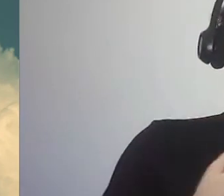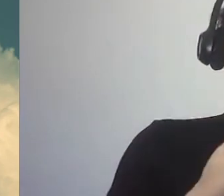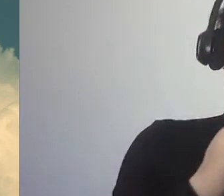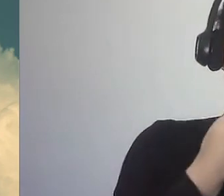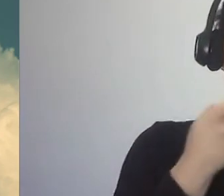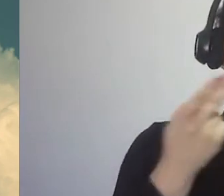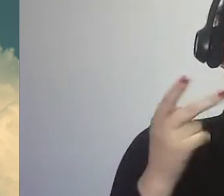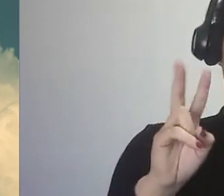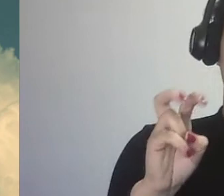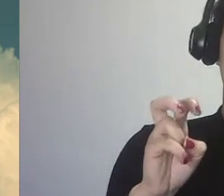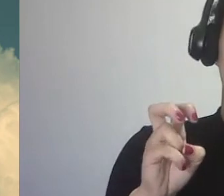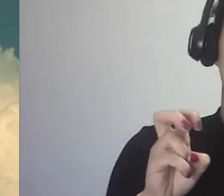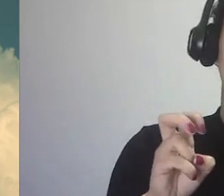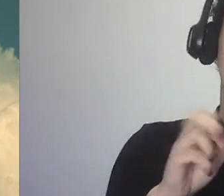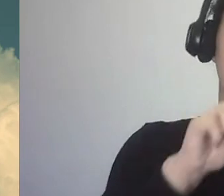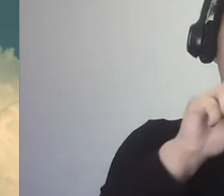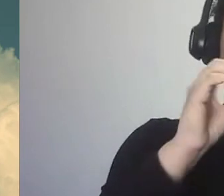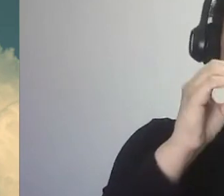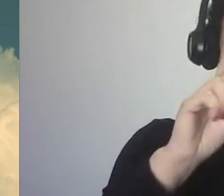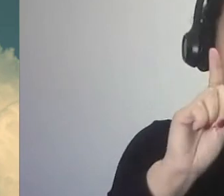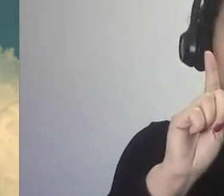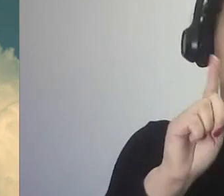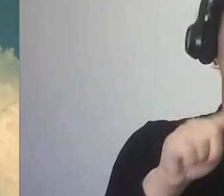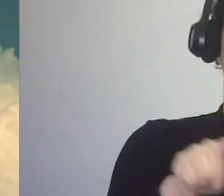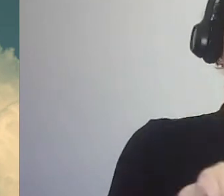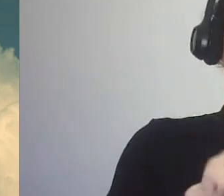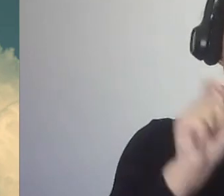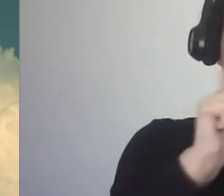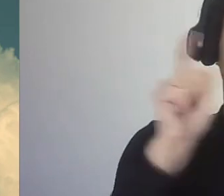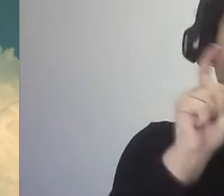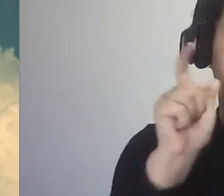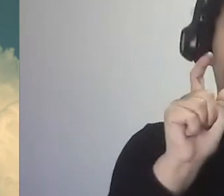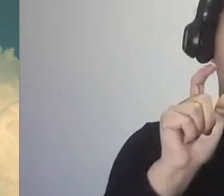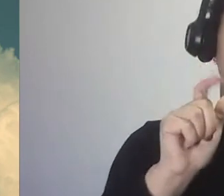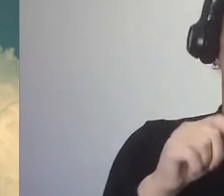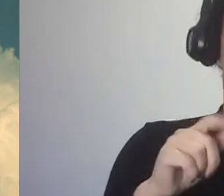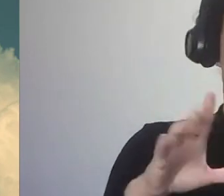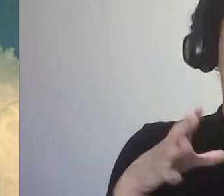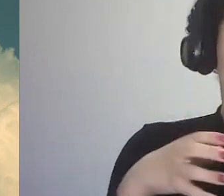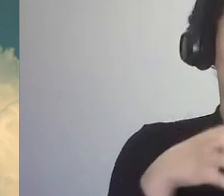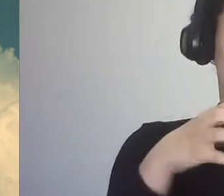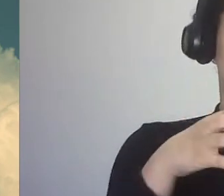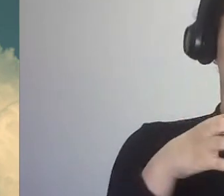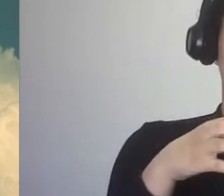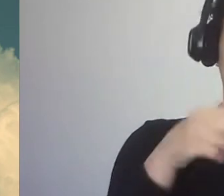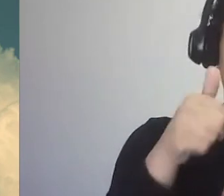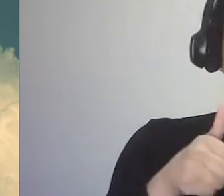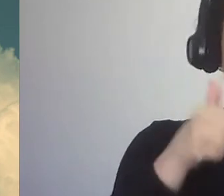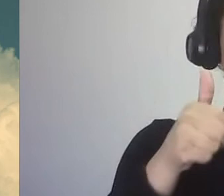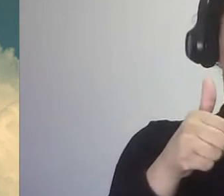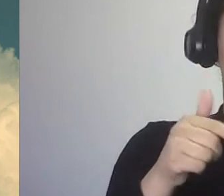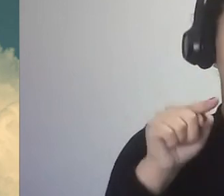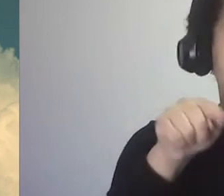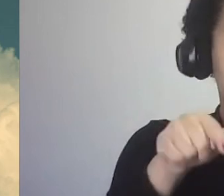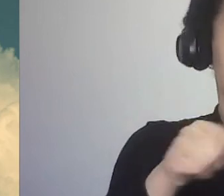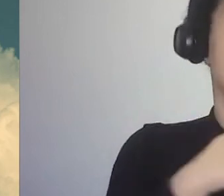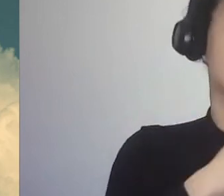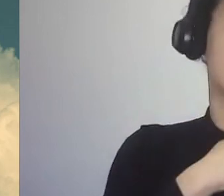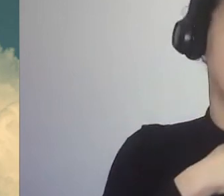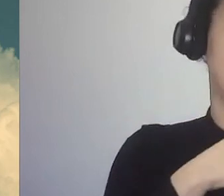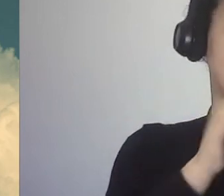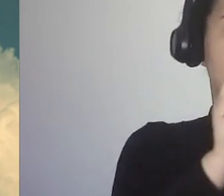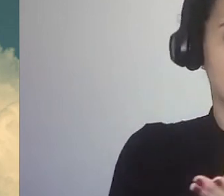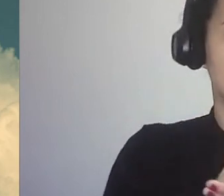o tio e vai trabalhar longos métricas alertas então o time que tá trabalhando o desenvolvimento é o time que vai manter esse software então